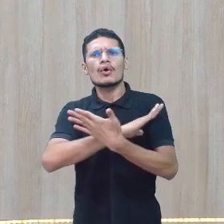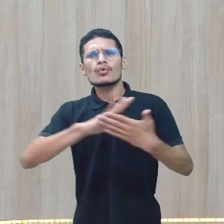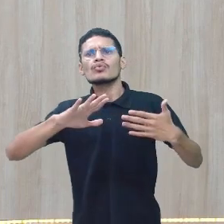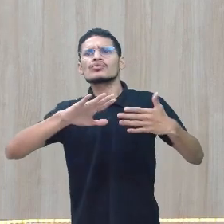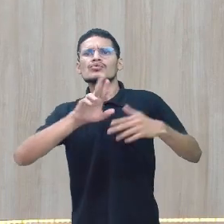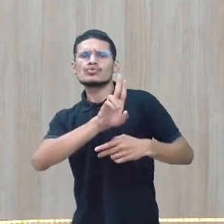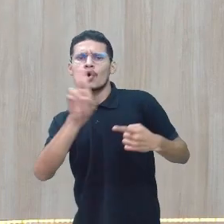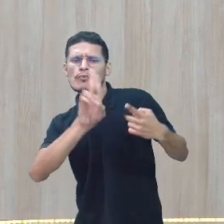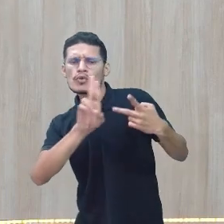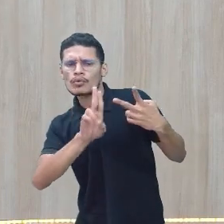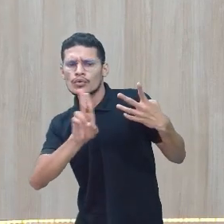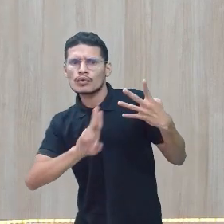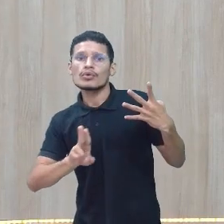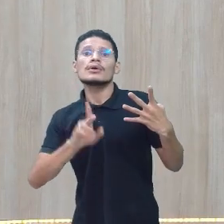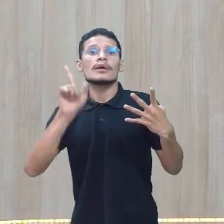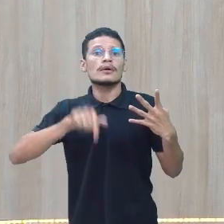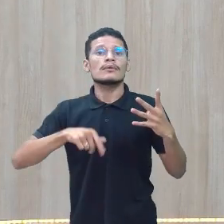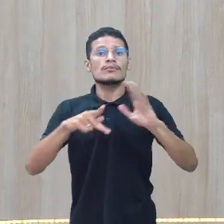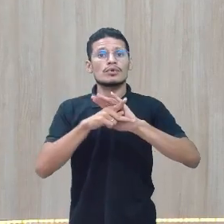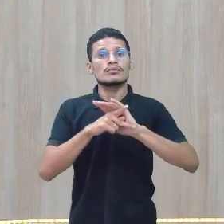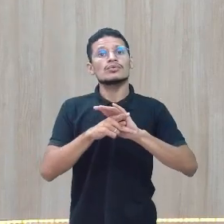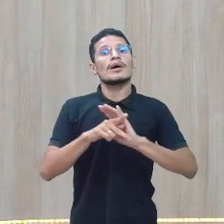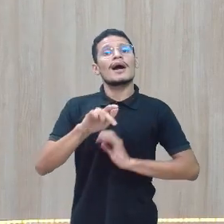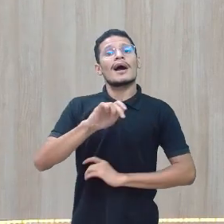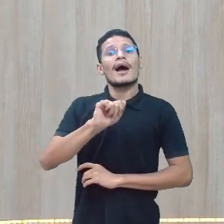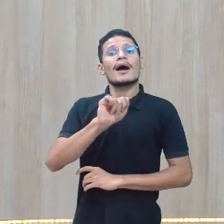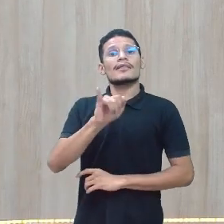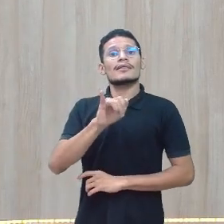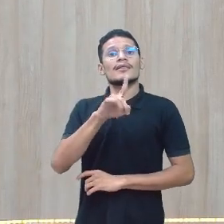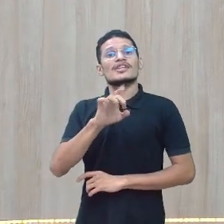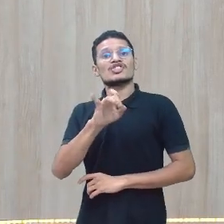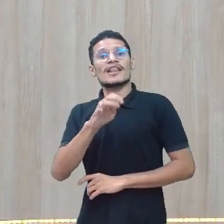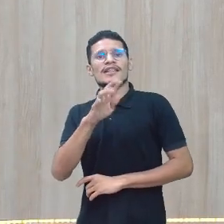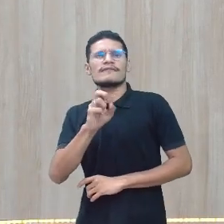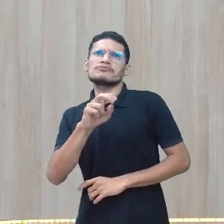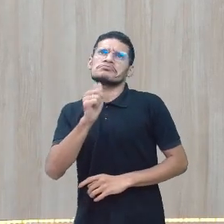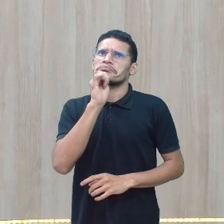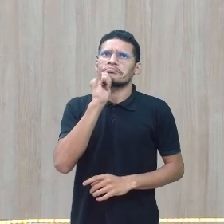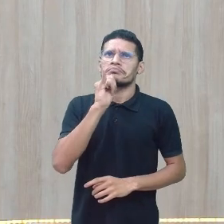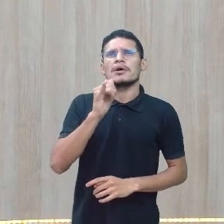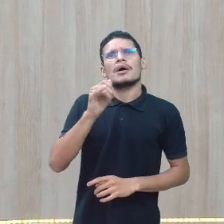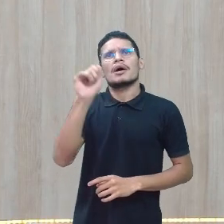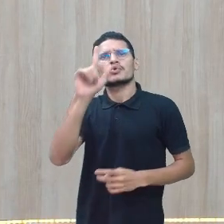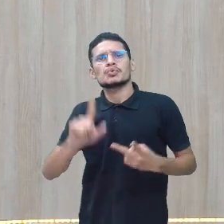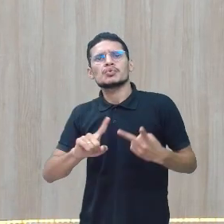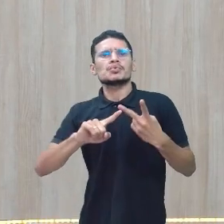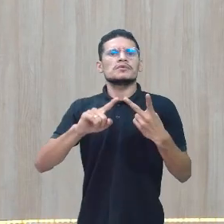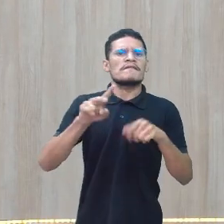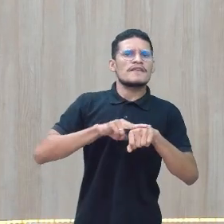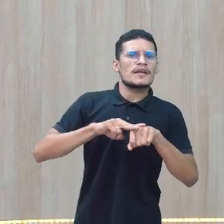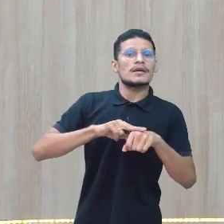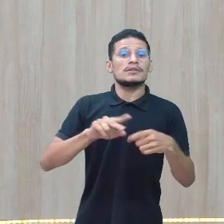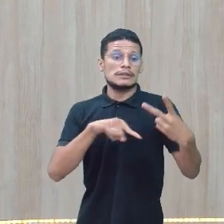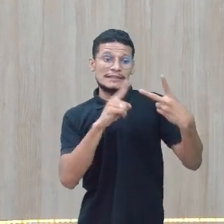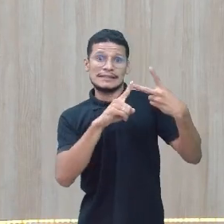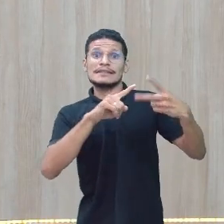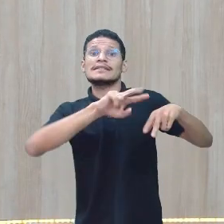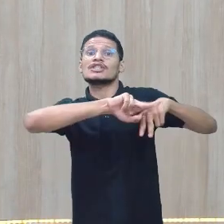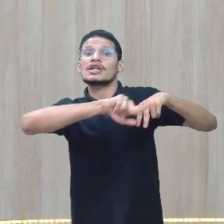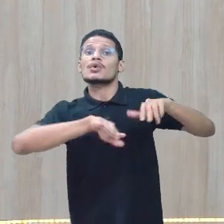nomes, alguns substantivos para isso. Na verdade, alguns adjetivos, né? Azuis, verdes. Sexo, se é feminino, se é